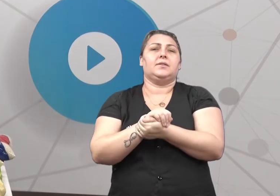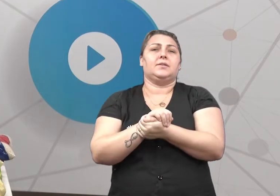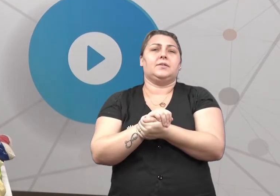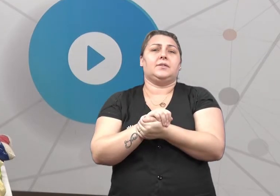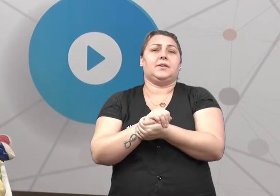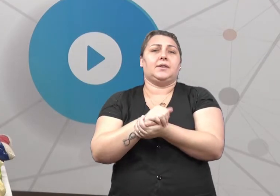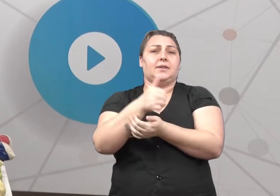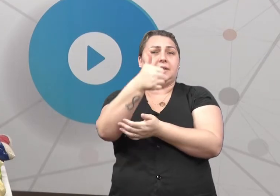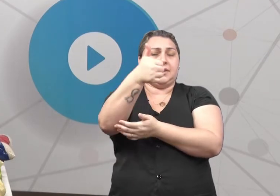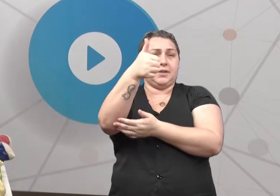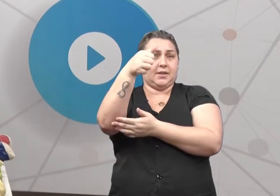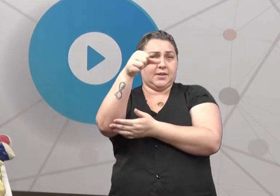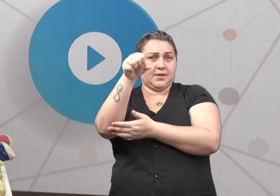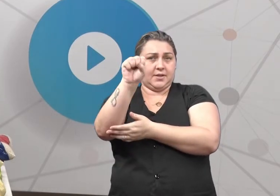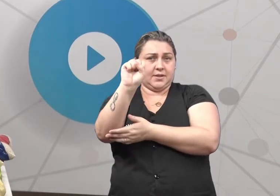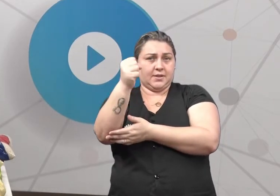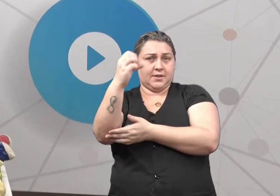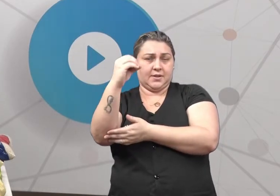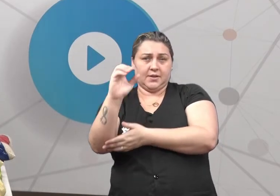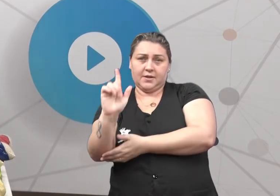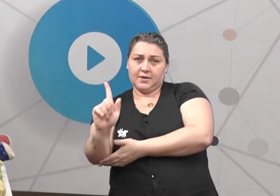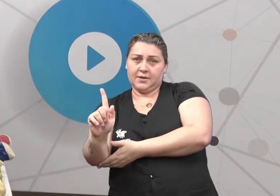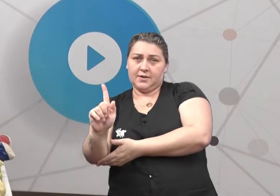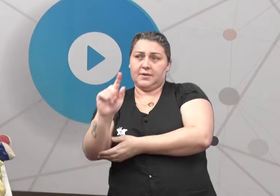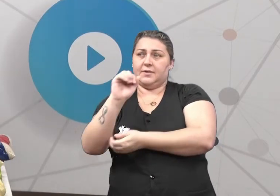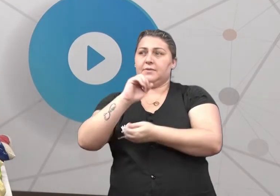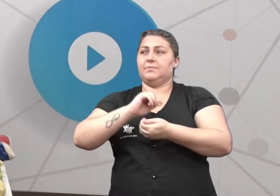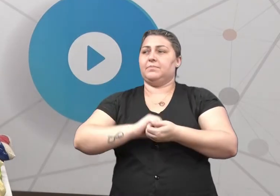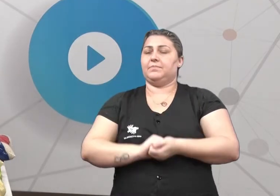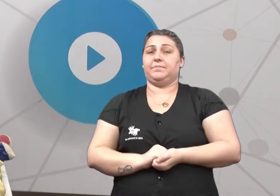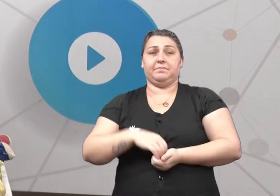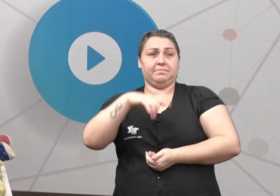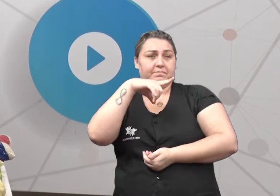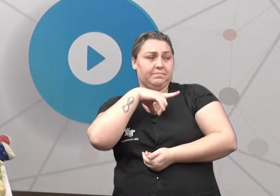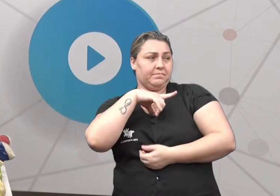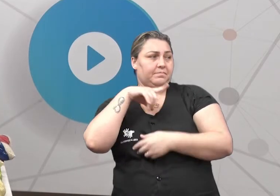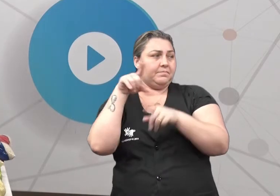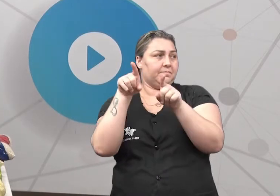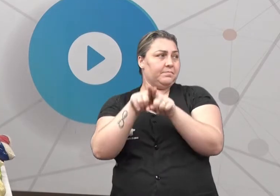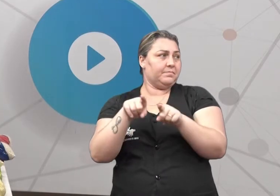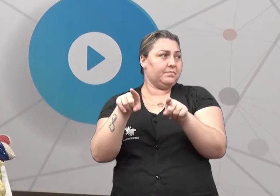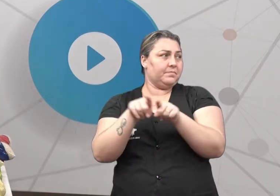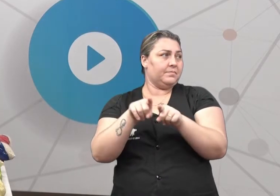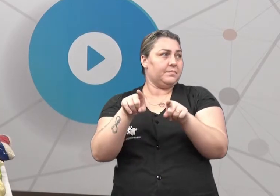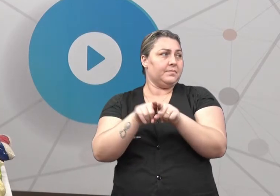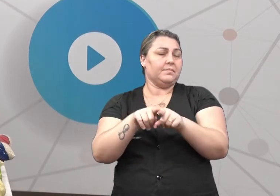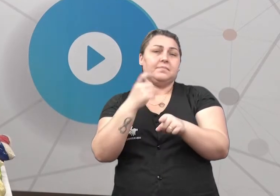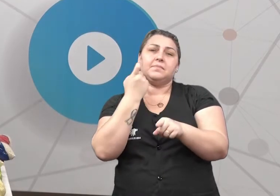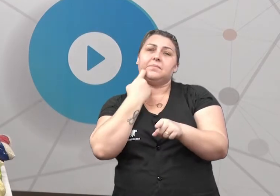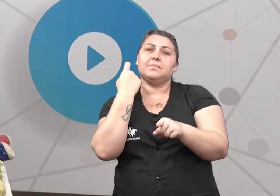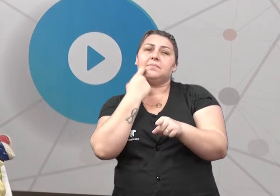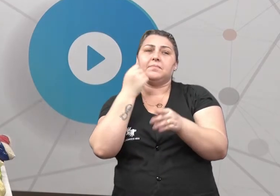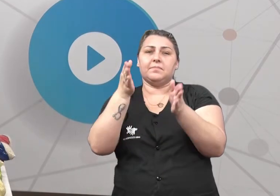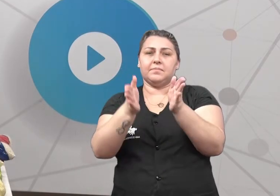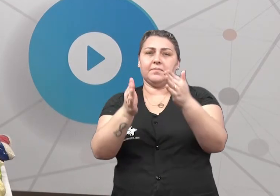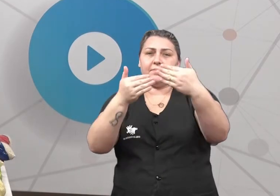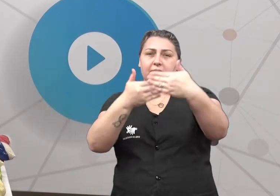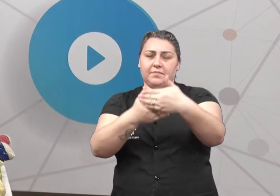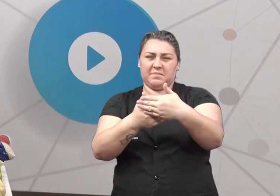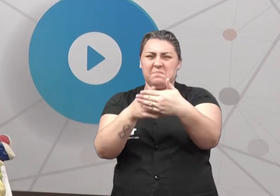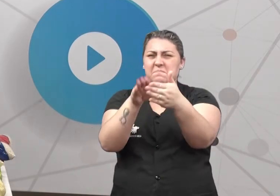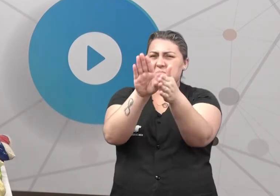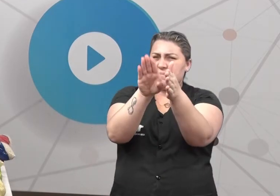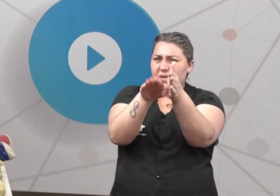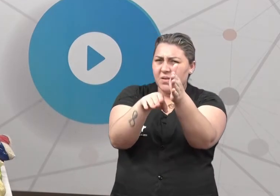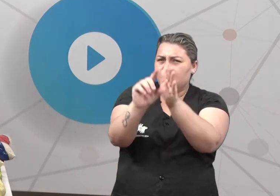tenho 180 gramas. Tem também as sardinhas, já com uma quantidade